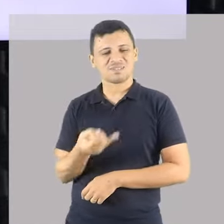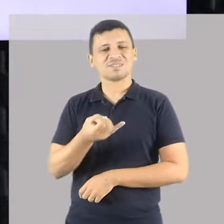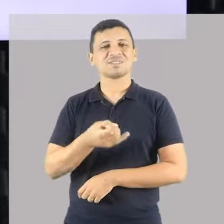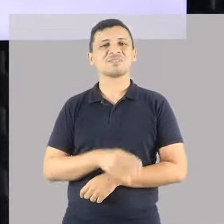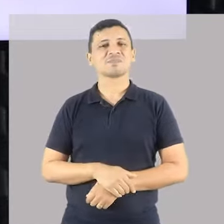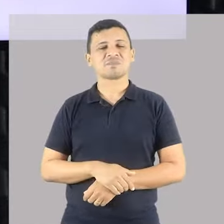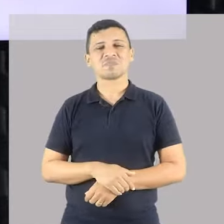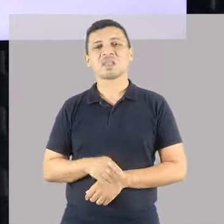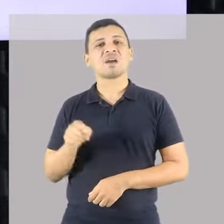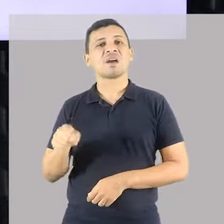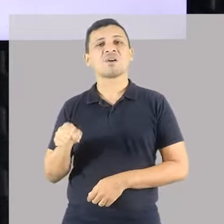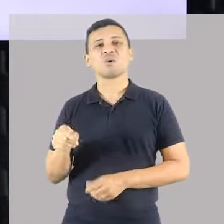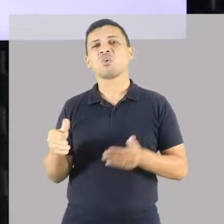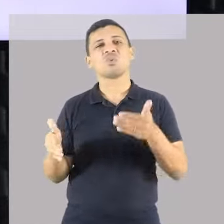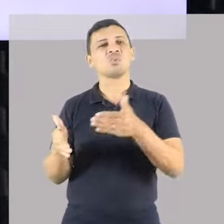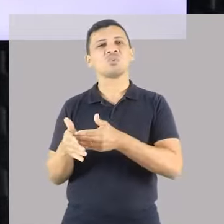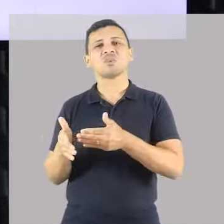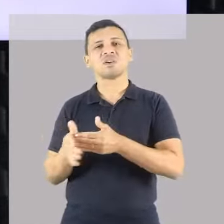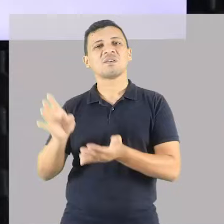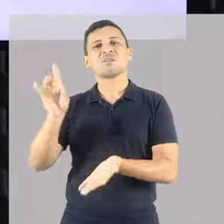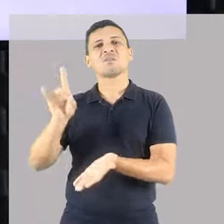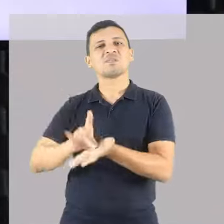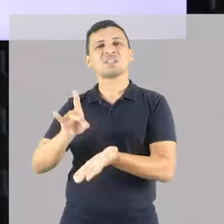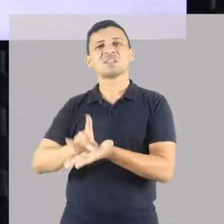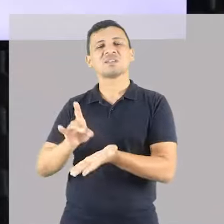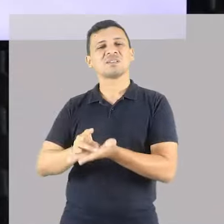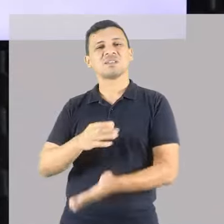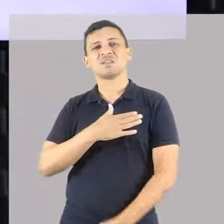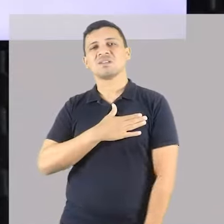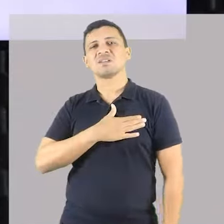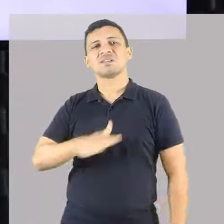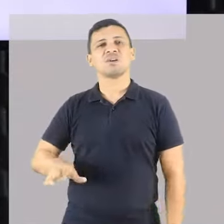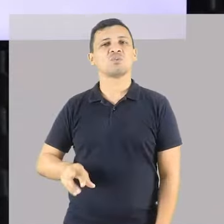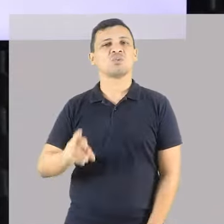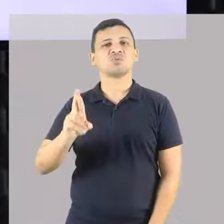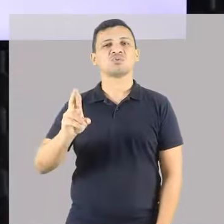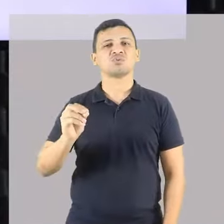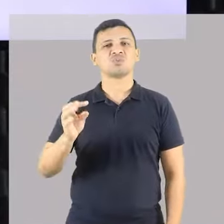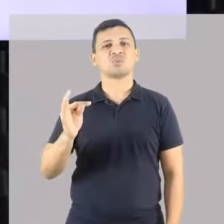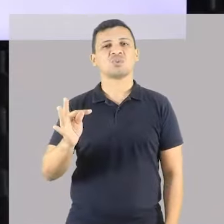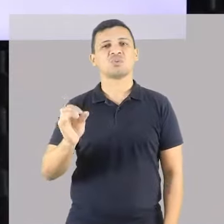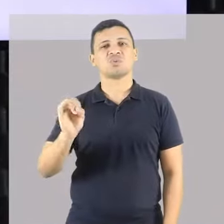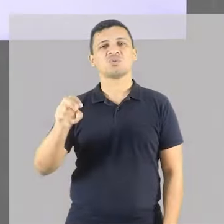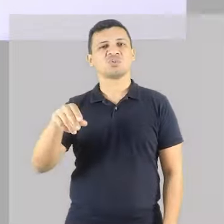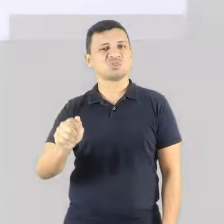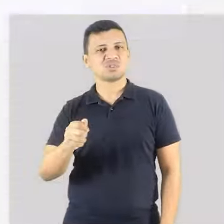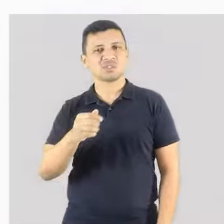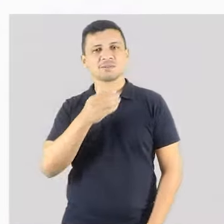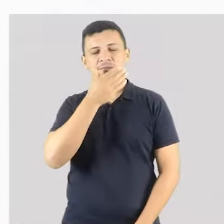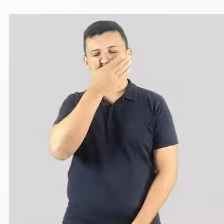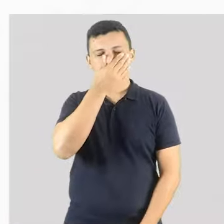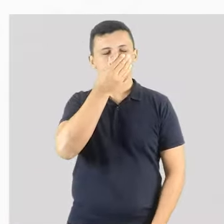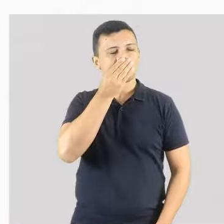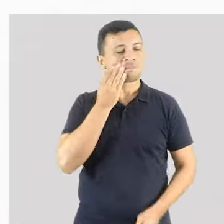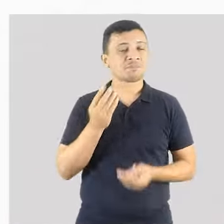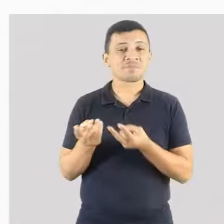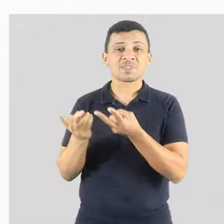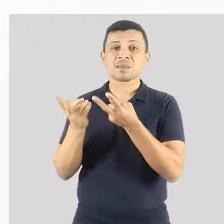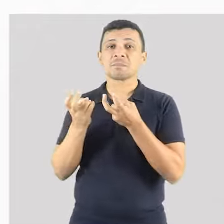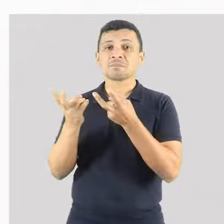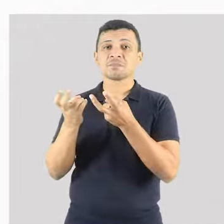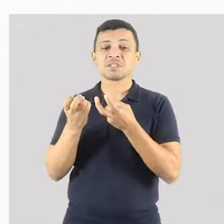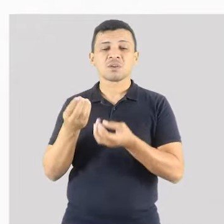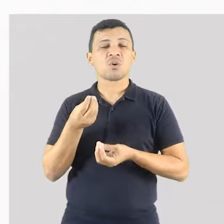estão associadas aí as que verdadeiramente abominam a rotina então aqui é só para você perceber como